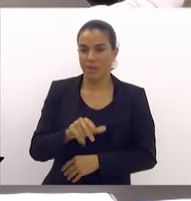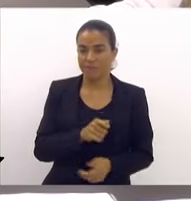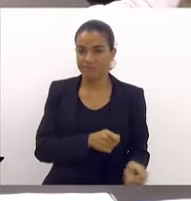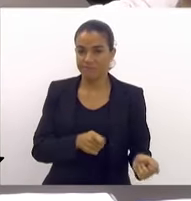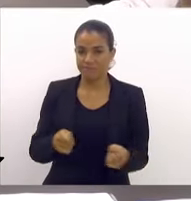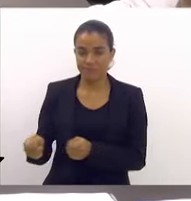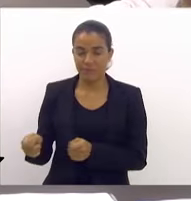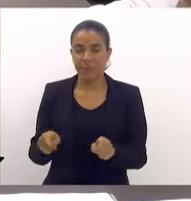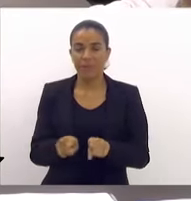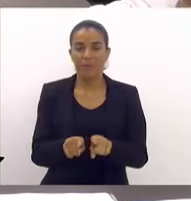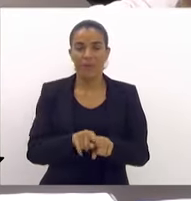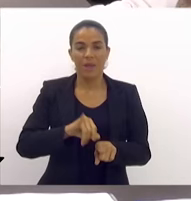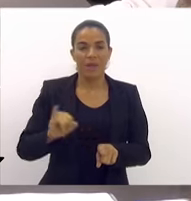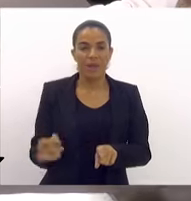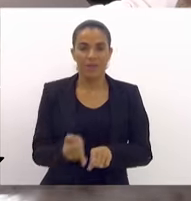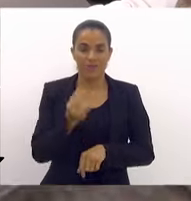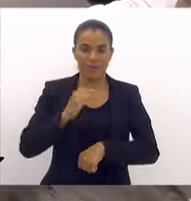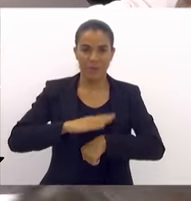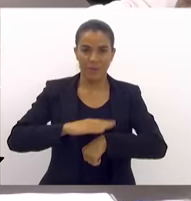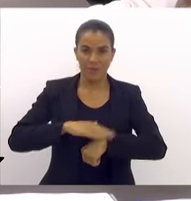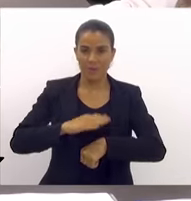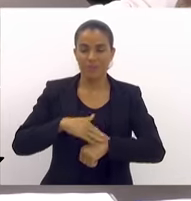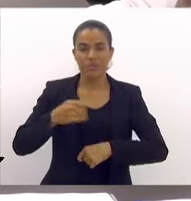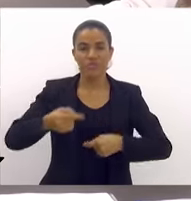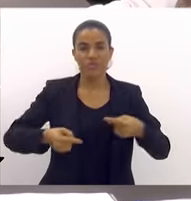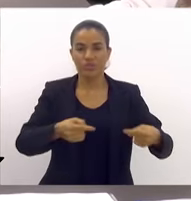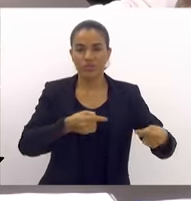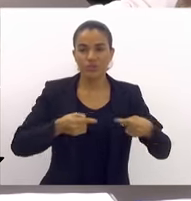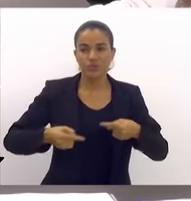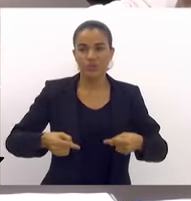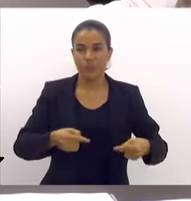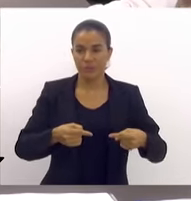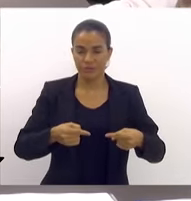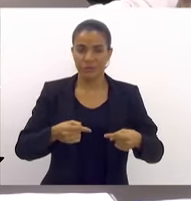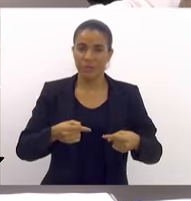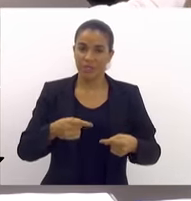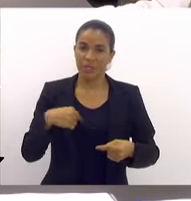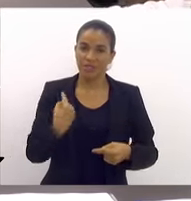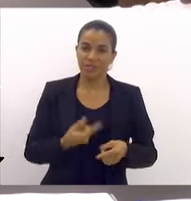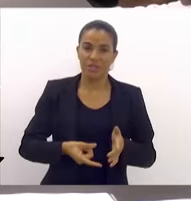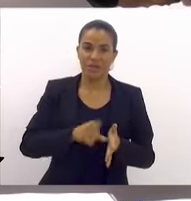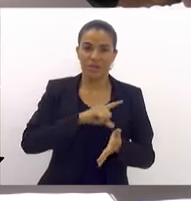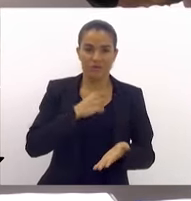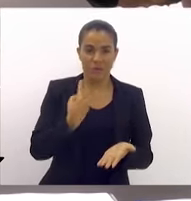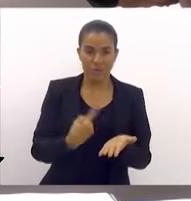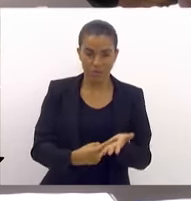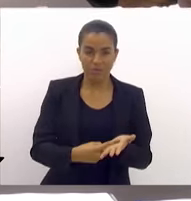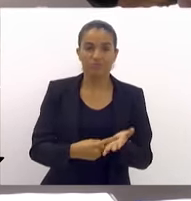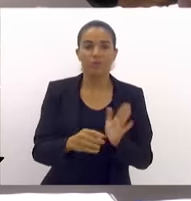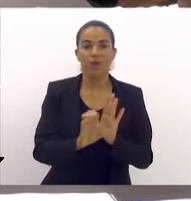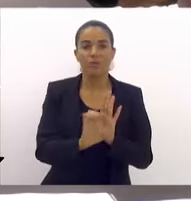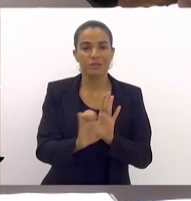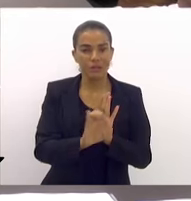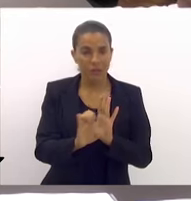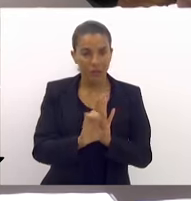E aproveitar aqui o ensejo para a gente fazer a discussão que nós combinamos de fazer, que está inclusive no edital de